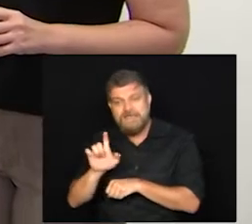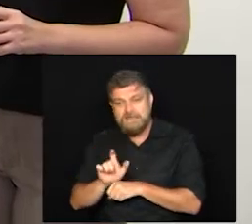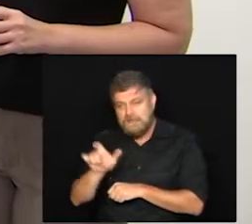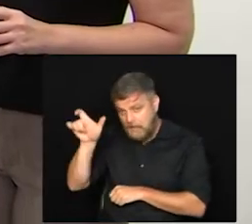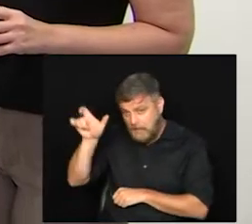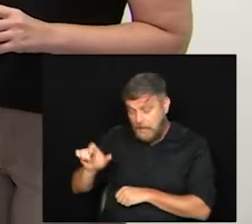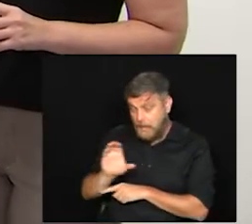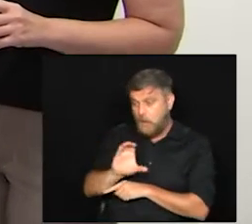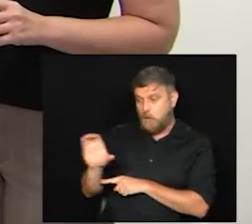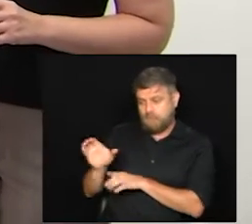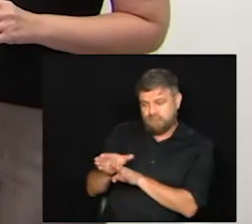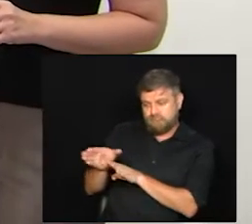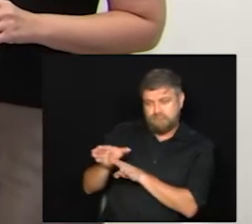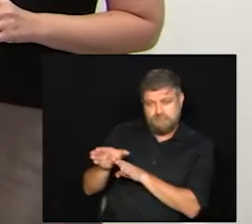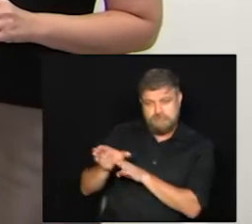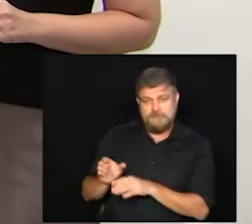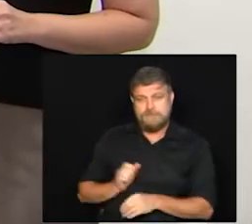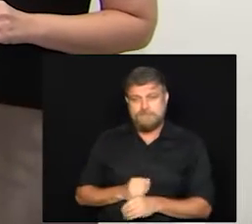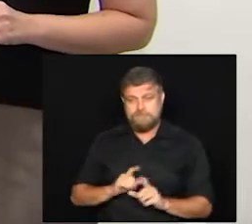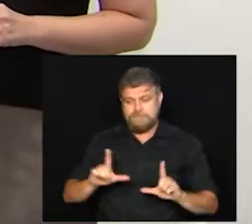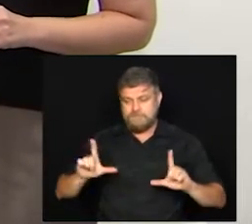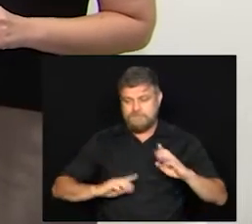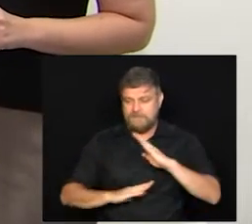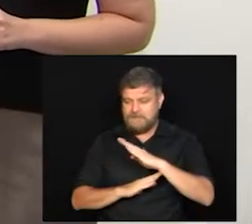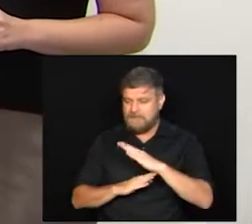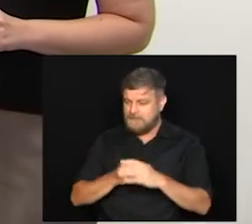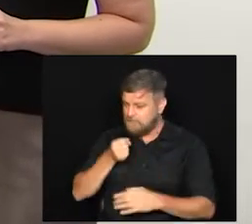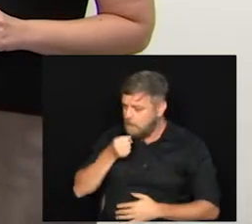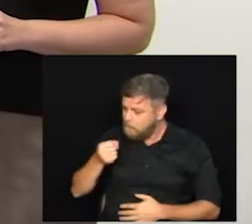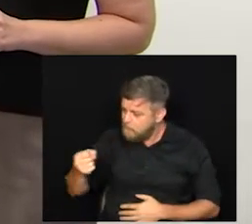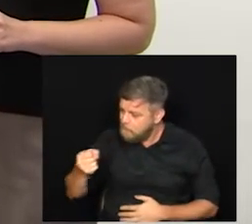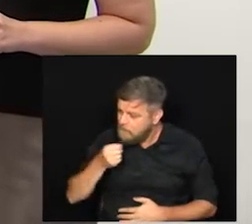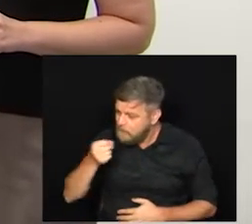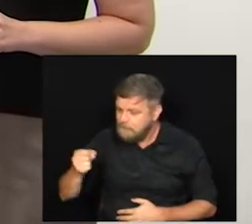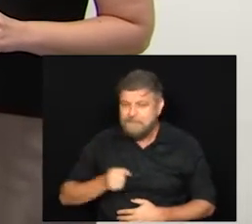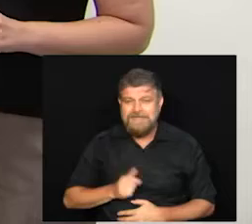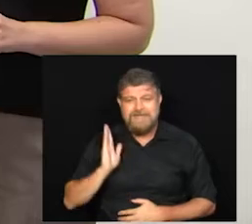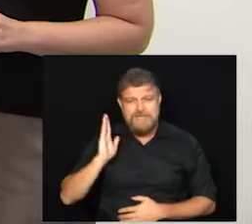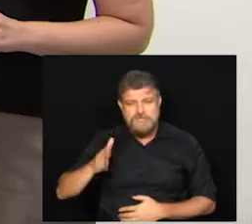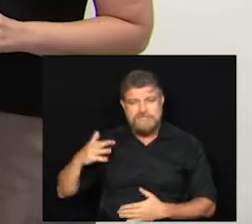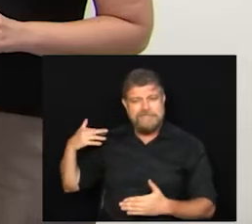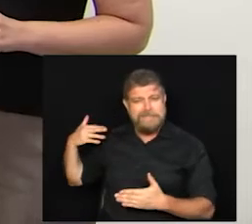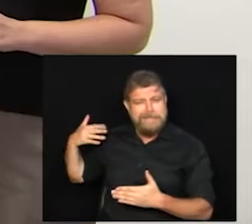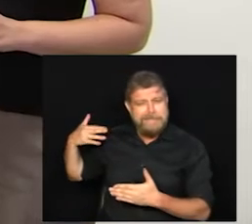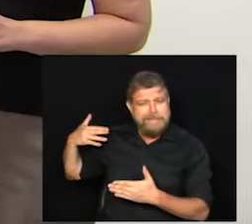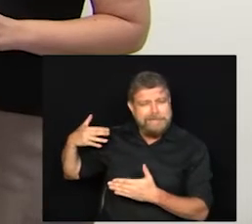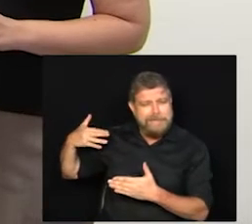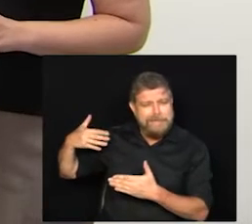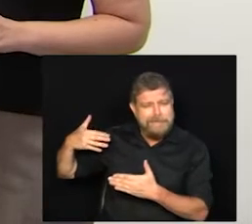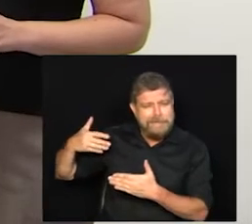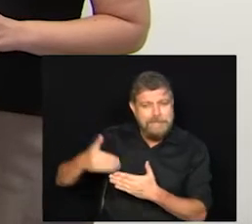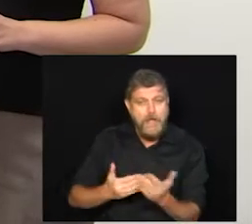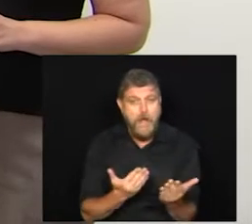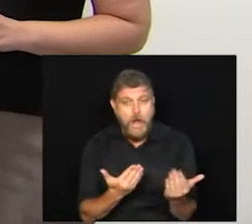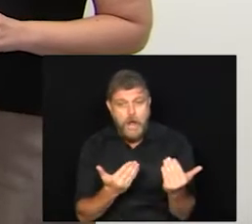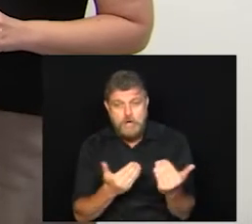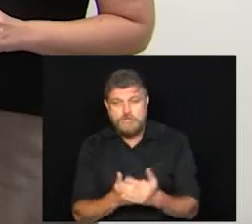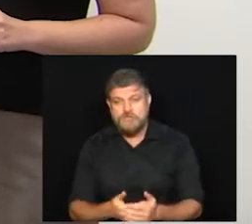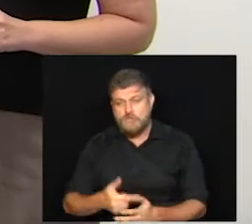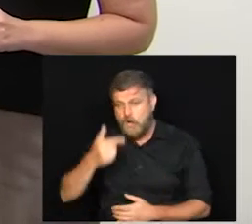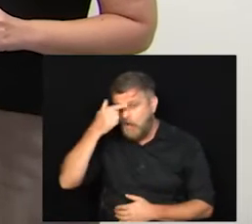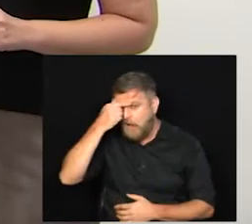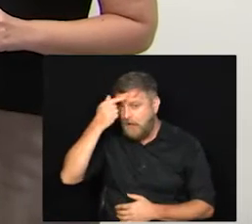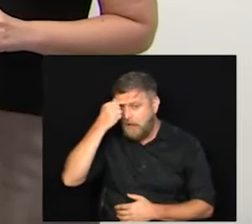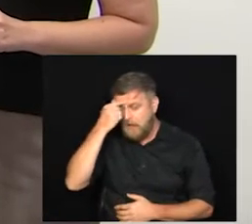Viviane, seja bem-vinda à TV Câmara Campinas. O CIE já tem uma longa trajetória aí ajudando os jovens, universitários,